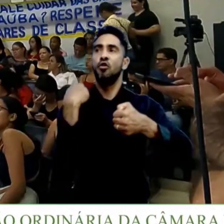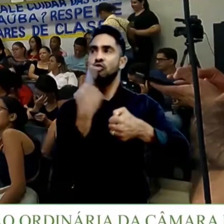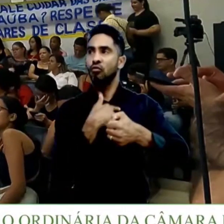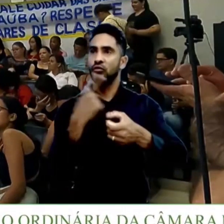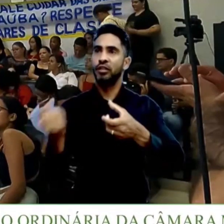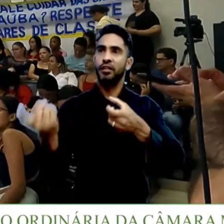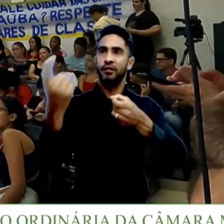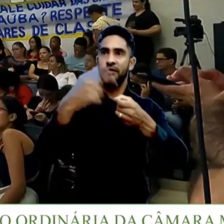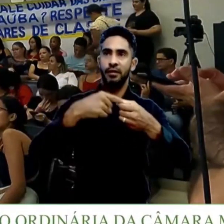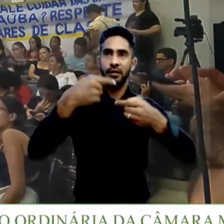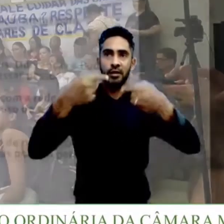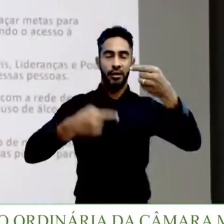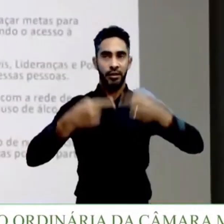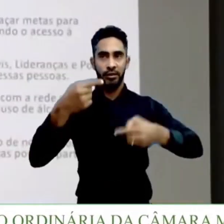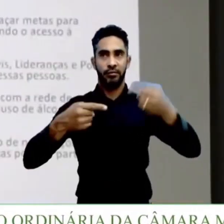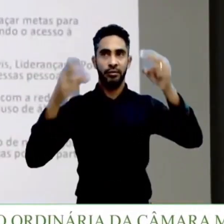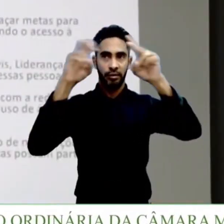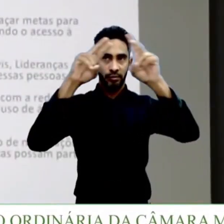assunto.